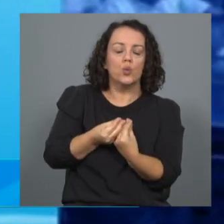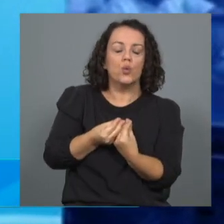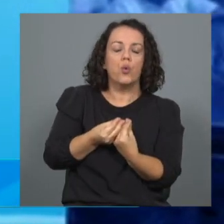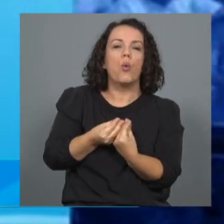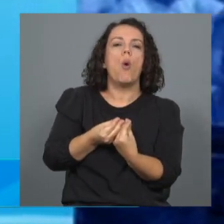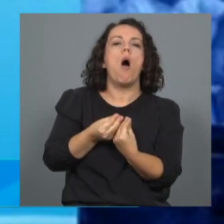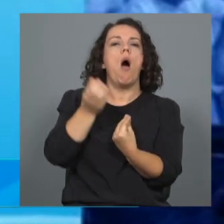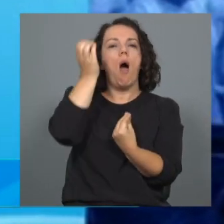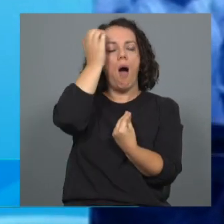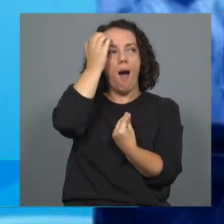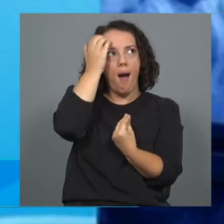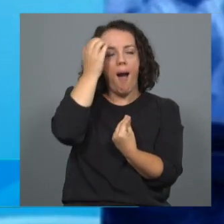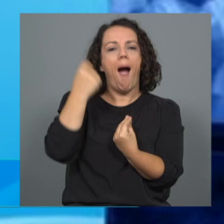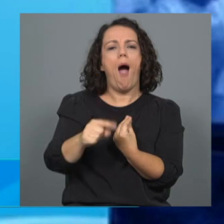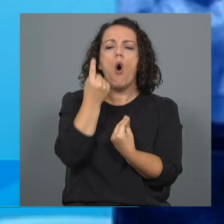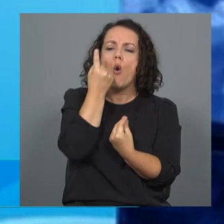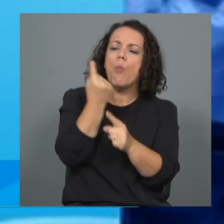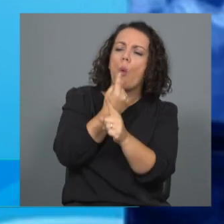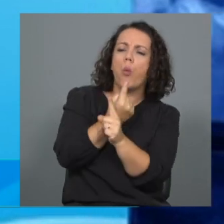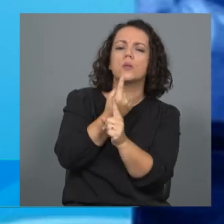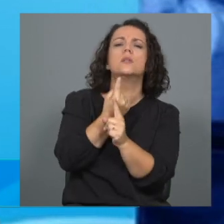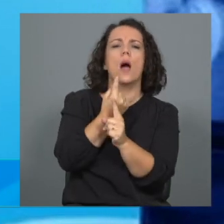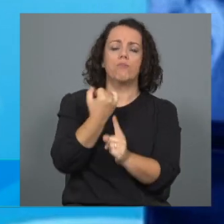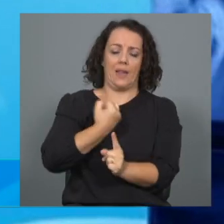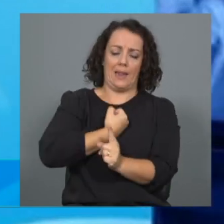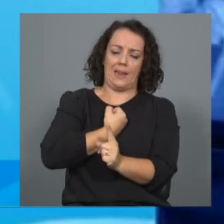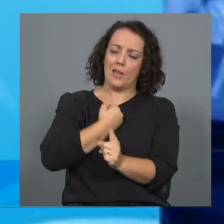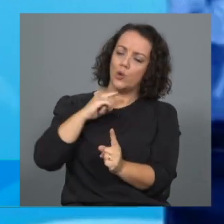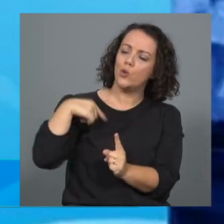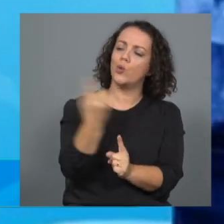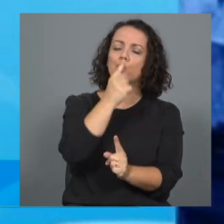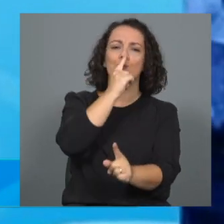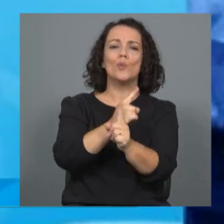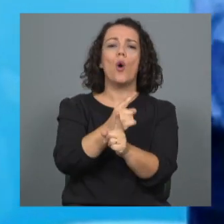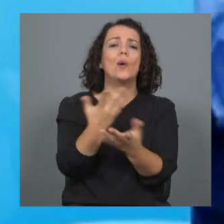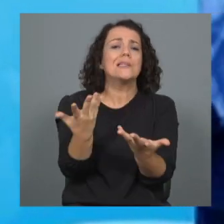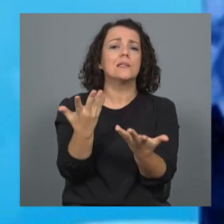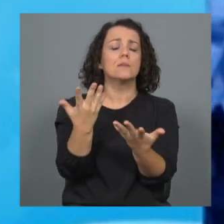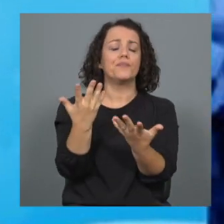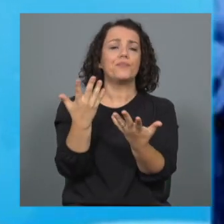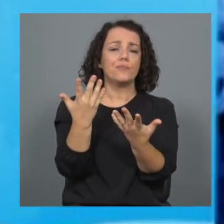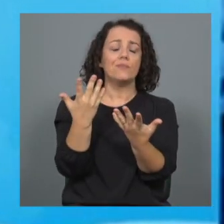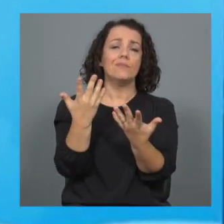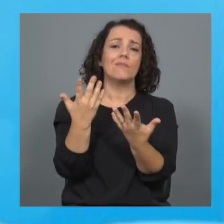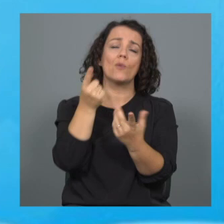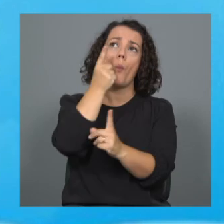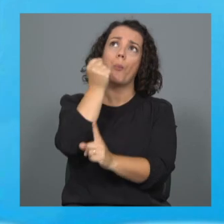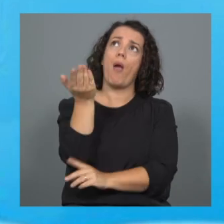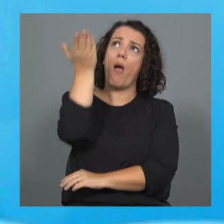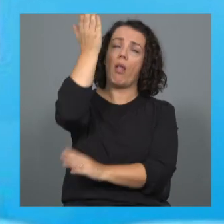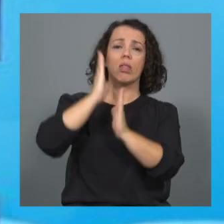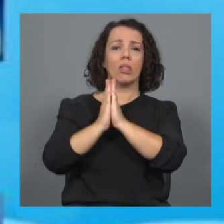de que há um aspecto comum que nos identifica, que é a nossa origem, é esta filiação, o virmos todos deste Pai, que é